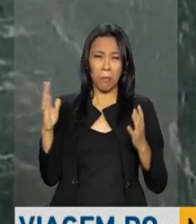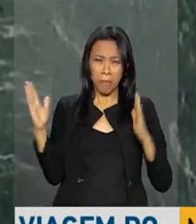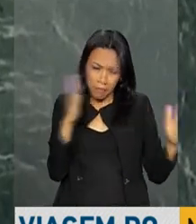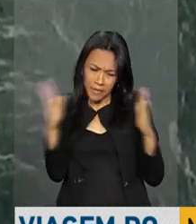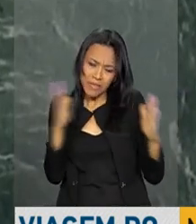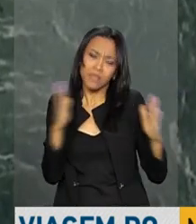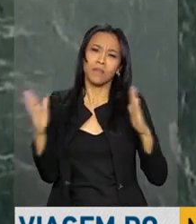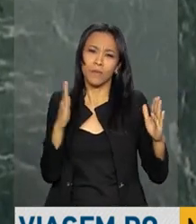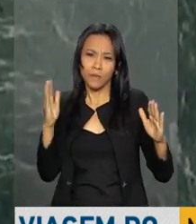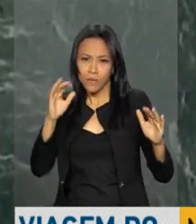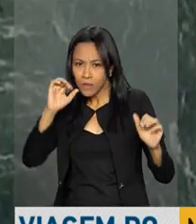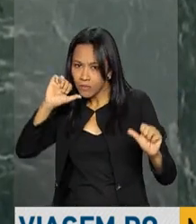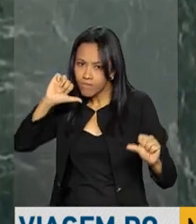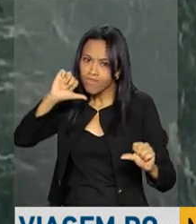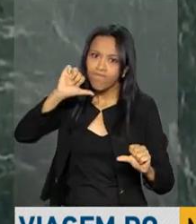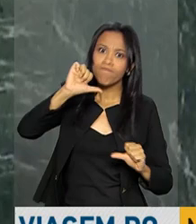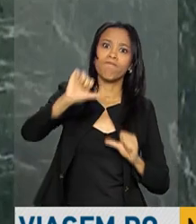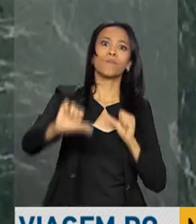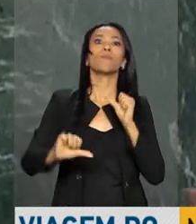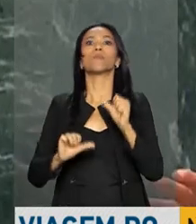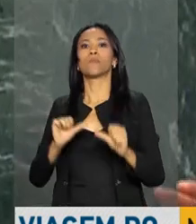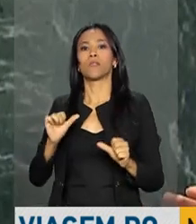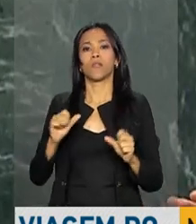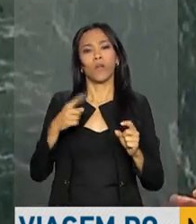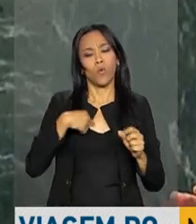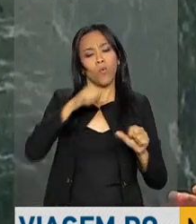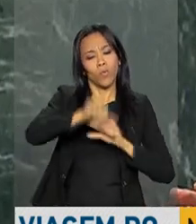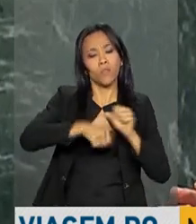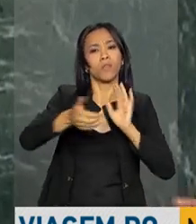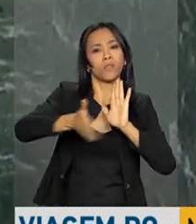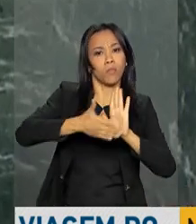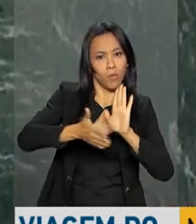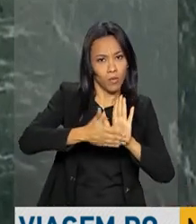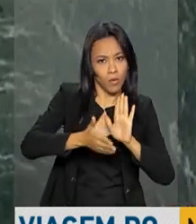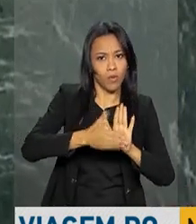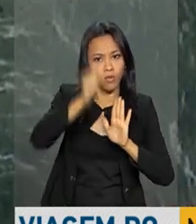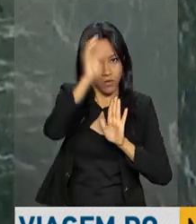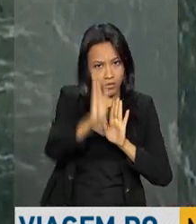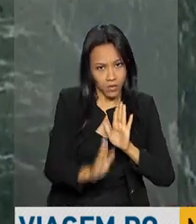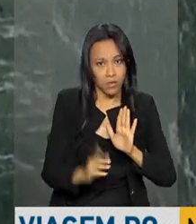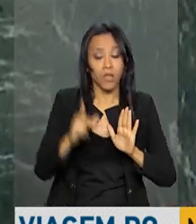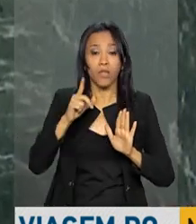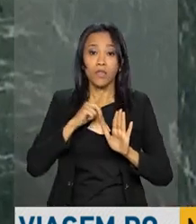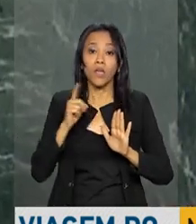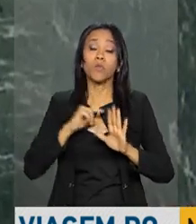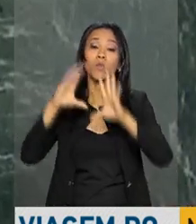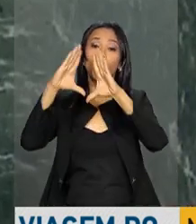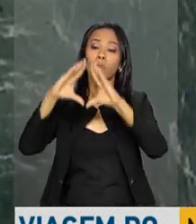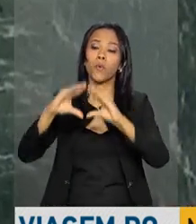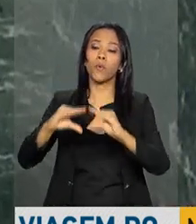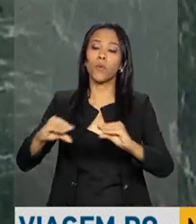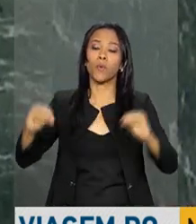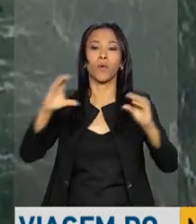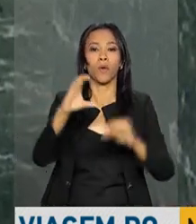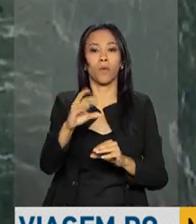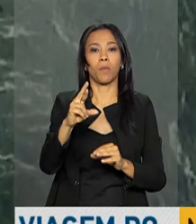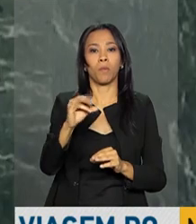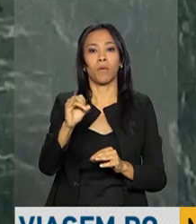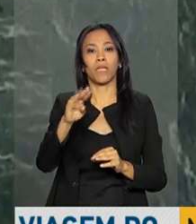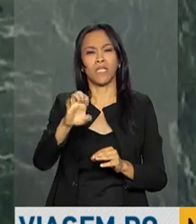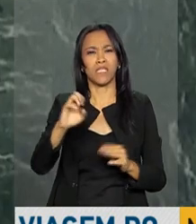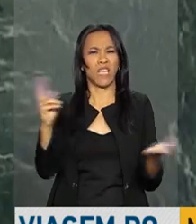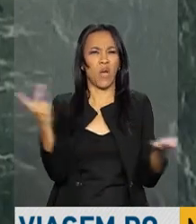transformações decisivas. Com reformas estruturais, estamos superando uma crise econômica sem